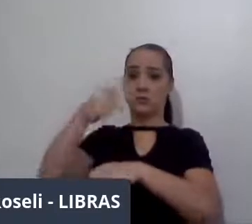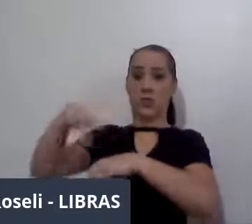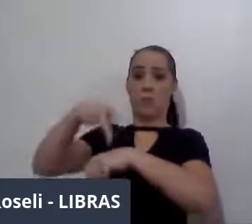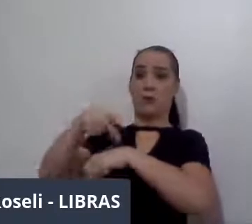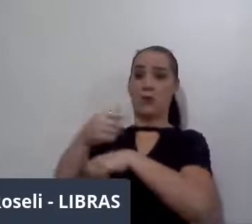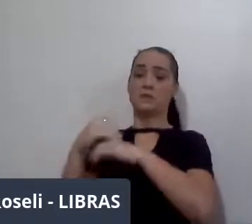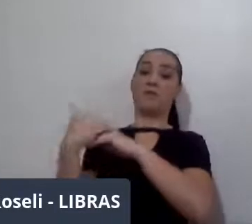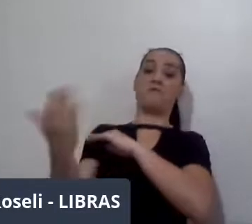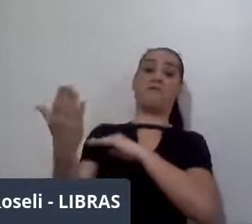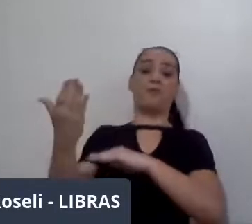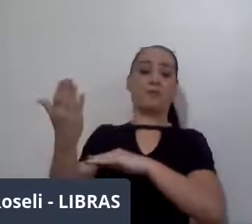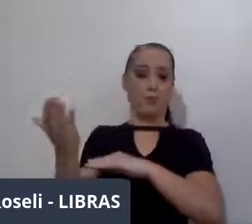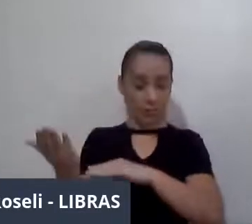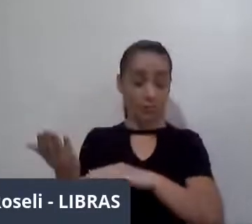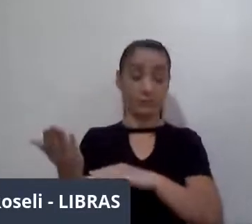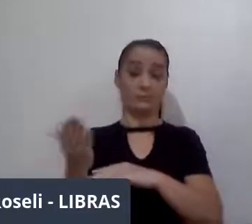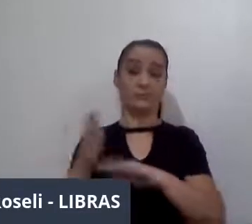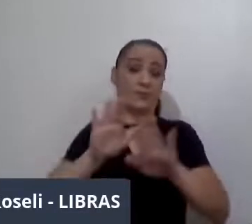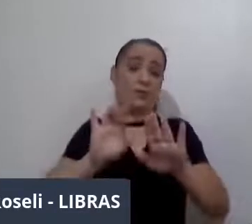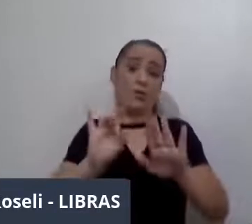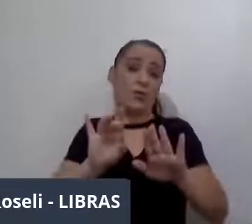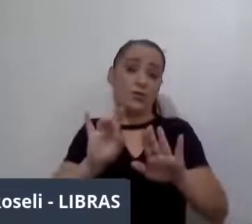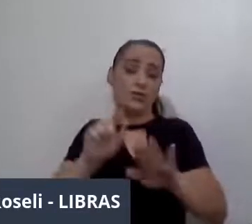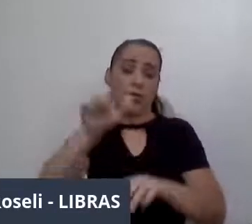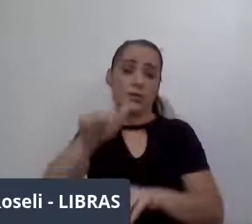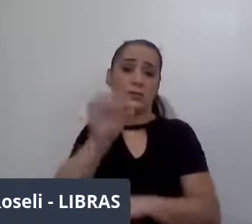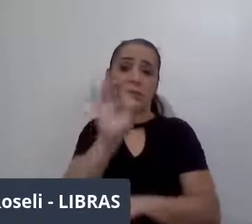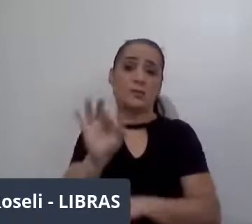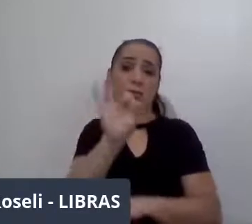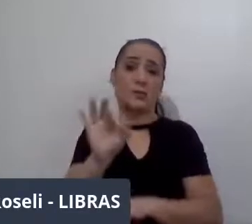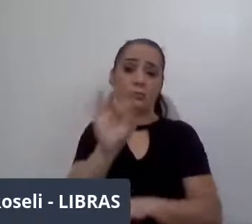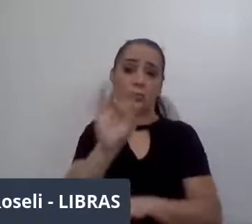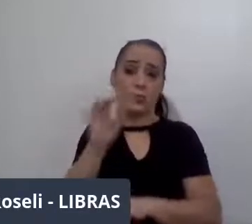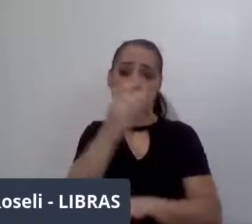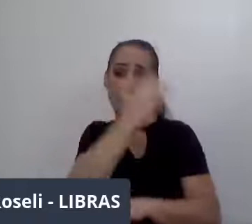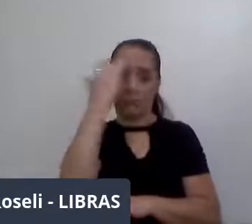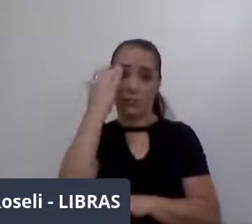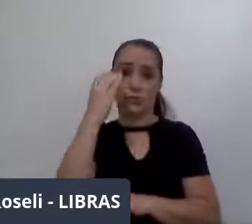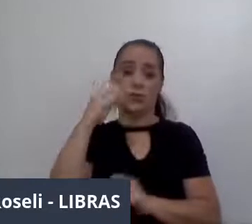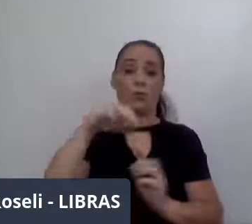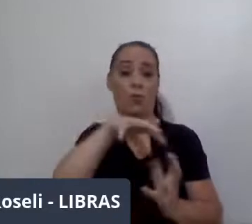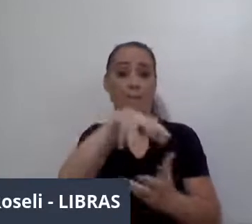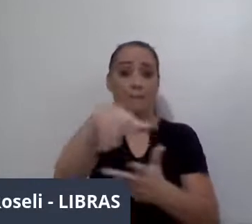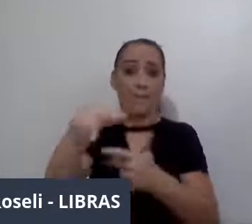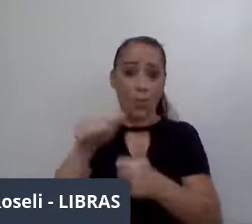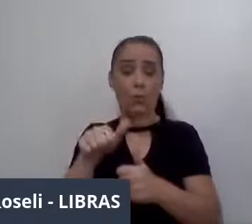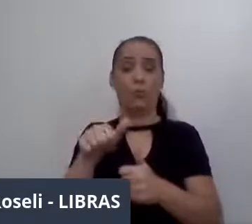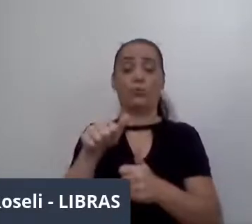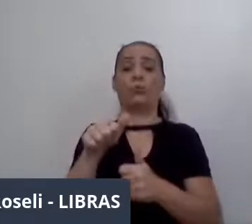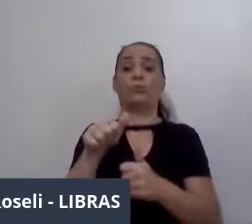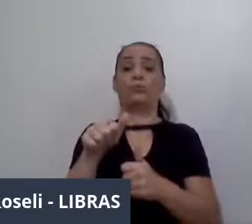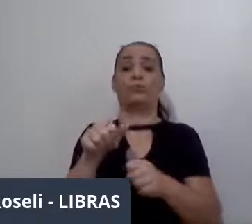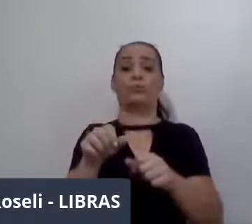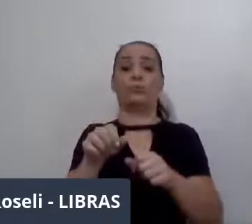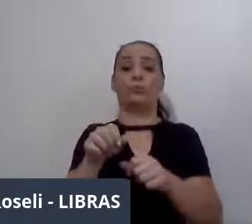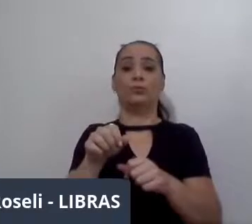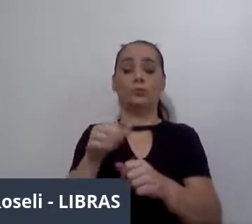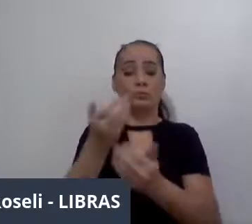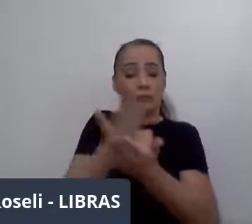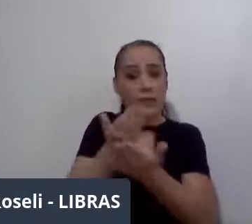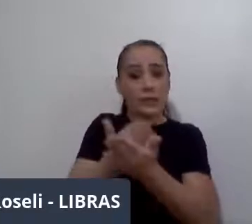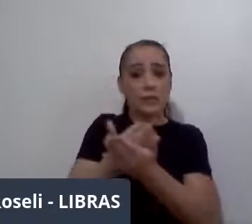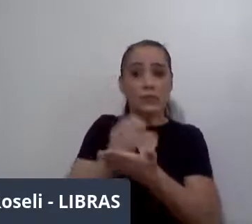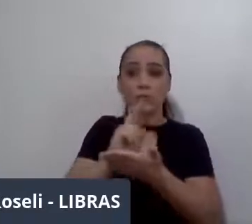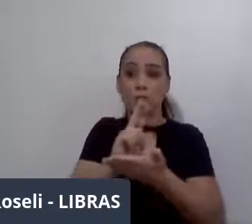apenas 17% da população com ensino superior completo, enquanto que os dados do Acnur já comprovaram que apenas